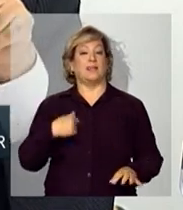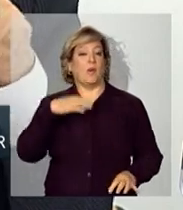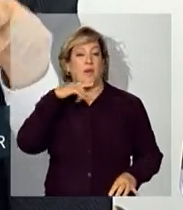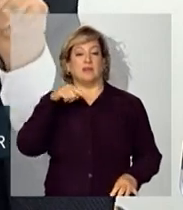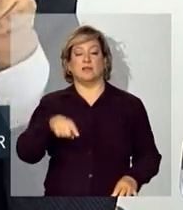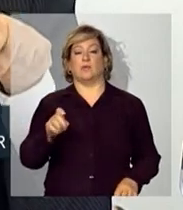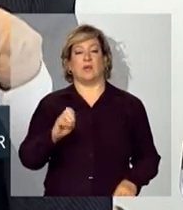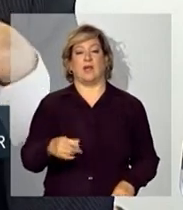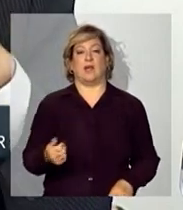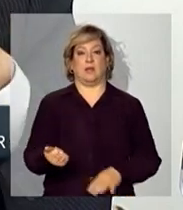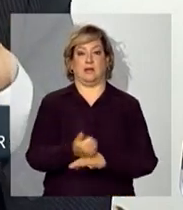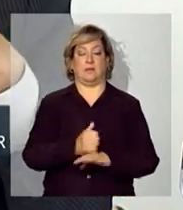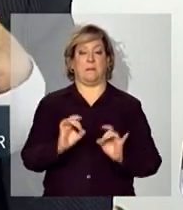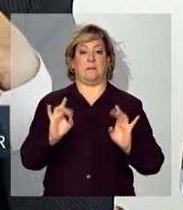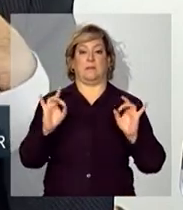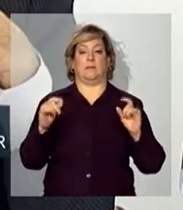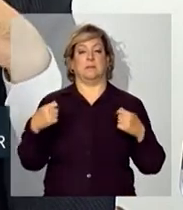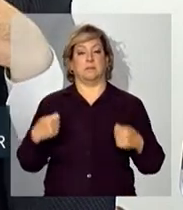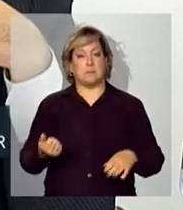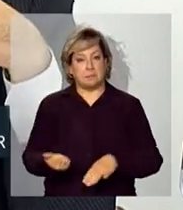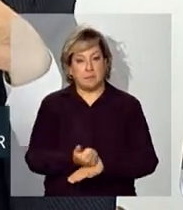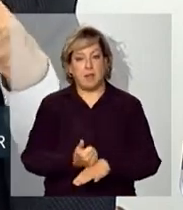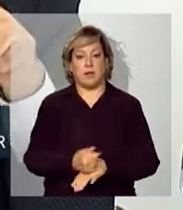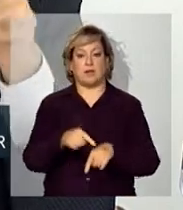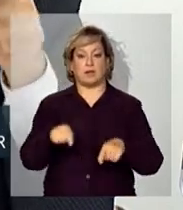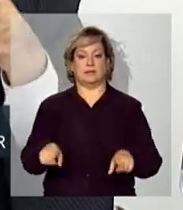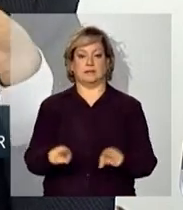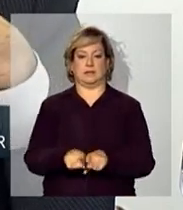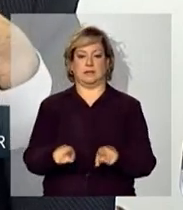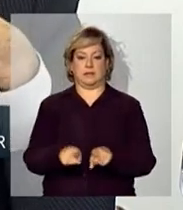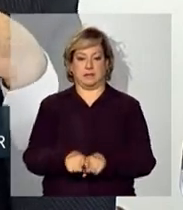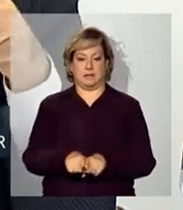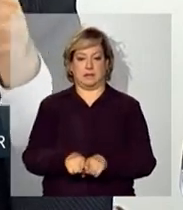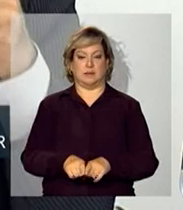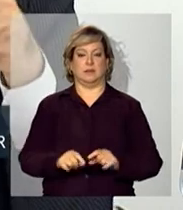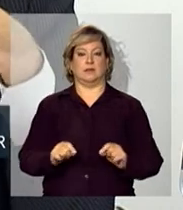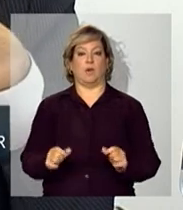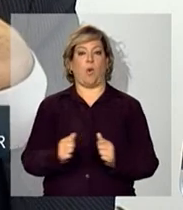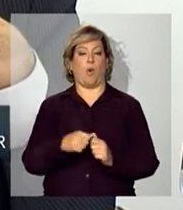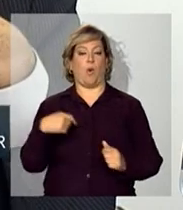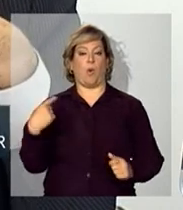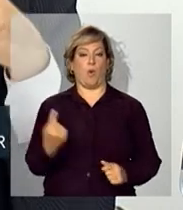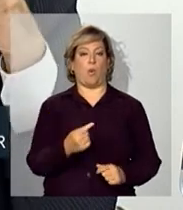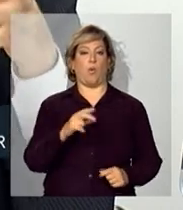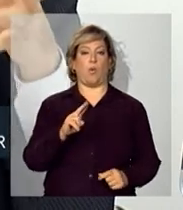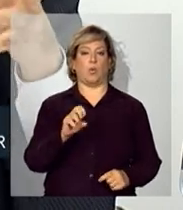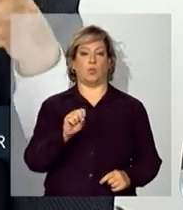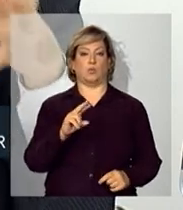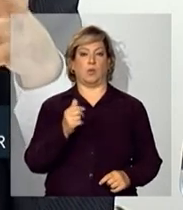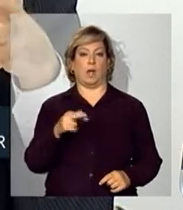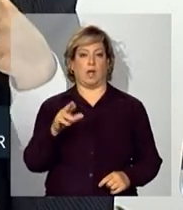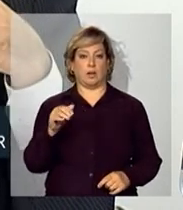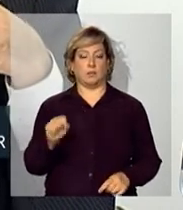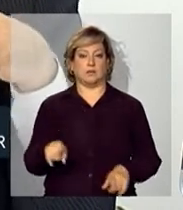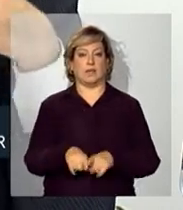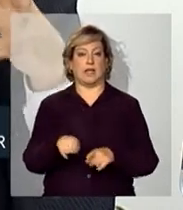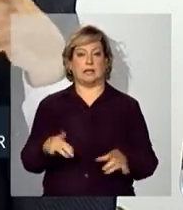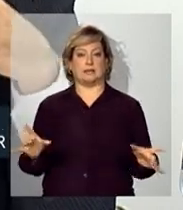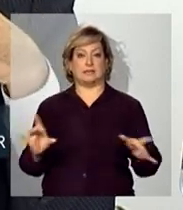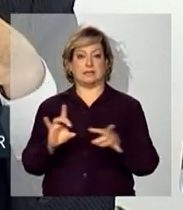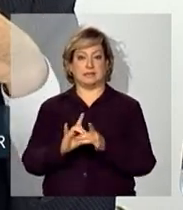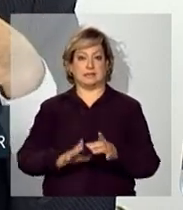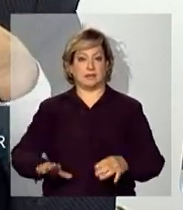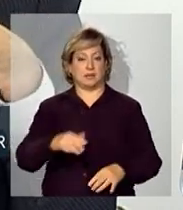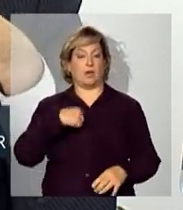nós temos que melhorar também essa relação dos proconstros com os usuários e a relação e essa integração que eu acho que